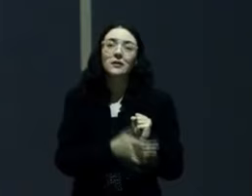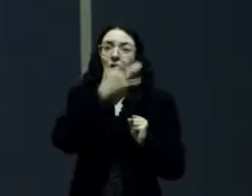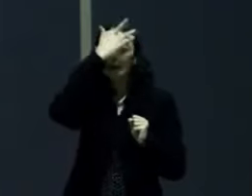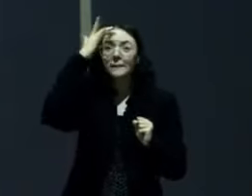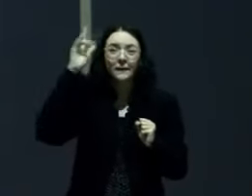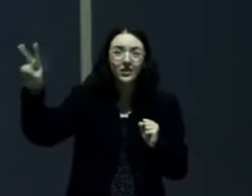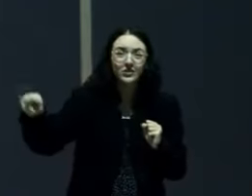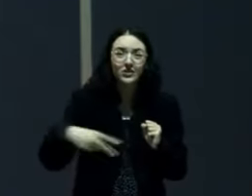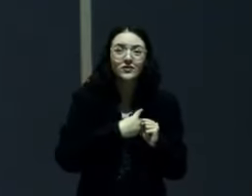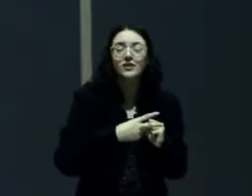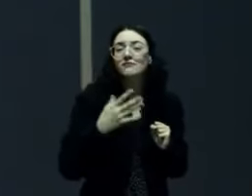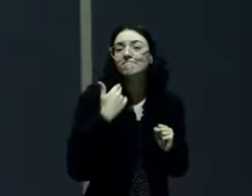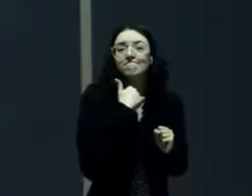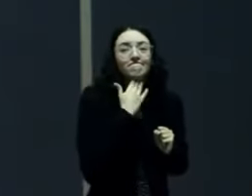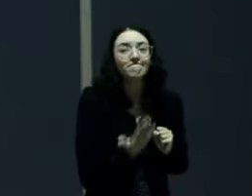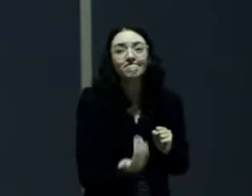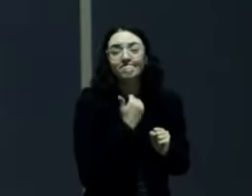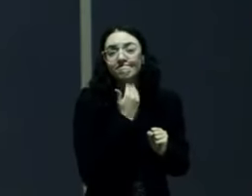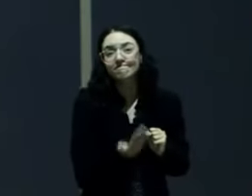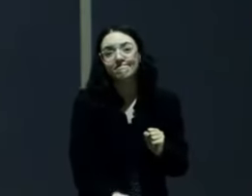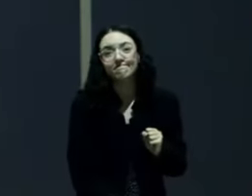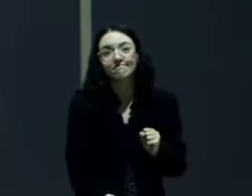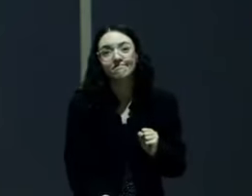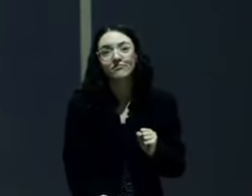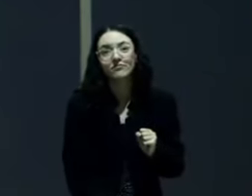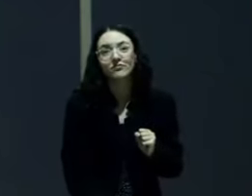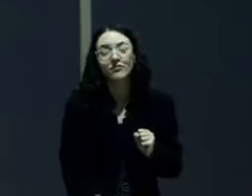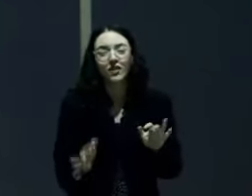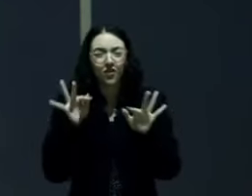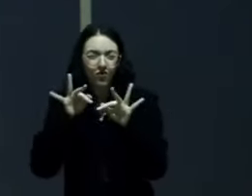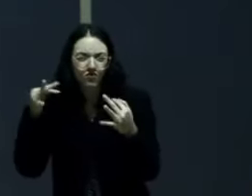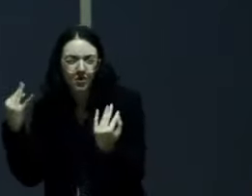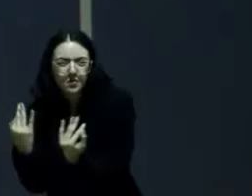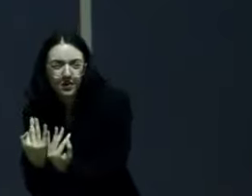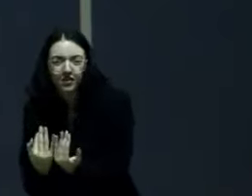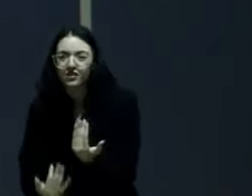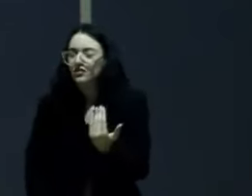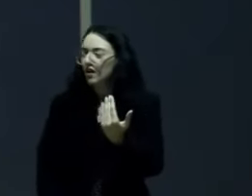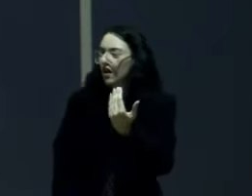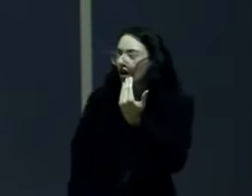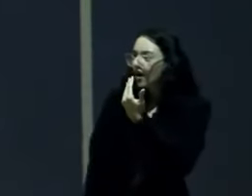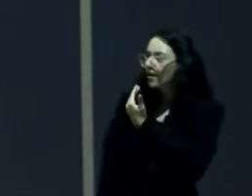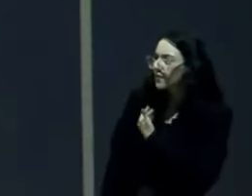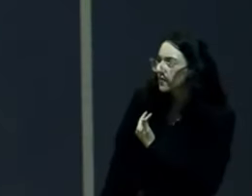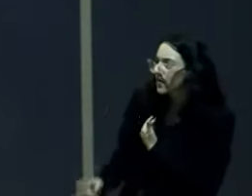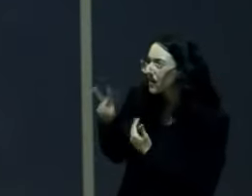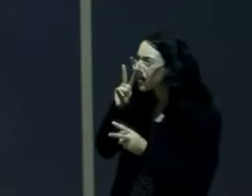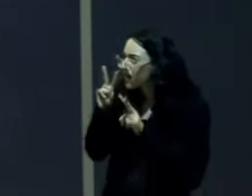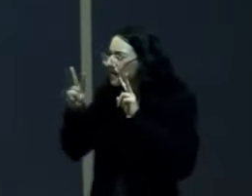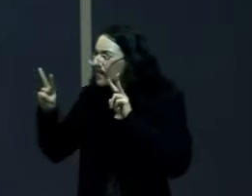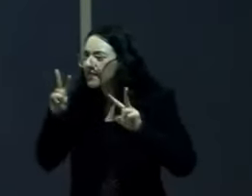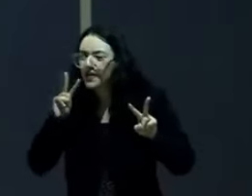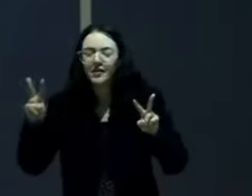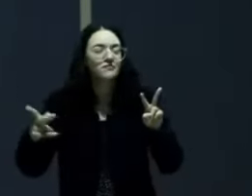sabe, onde para você ninguém viu, nenhum dos seus familiares. Davi também achou que ninguém